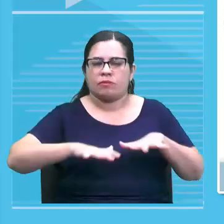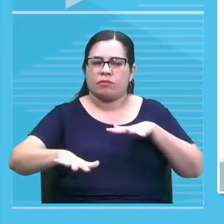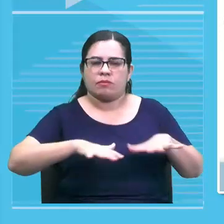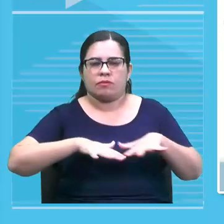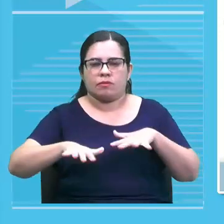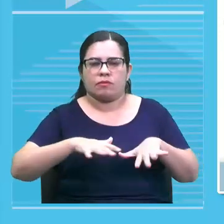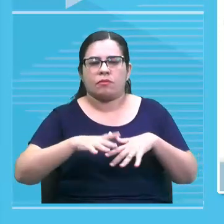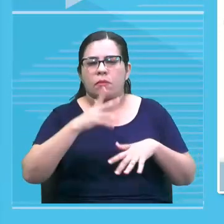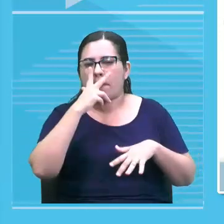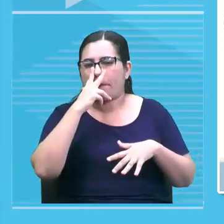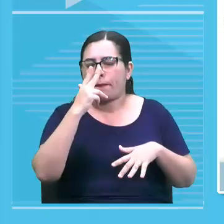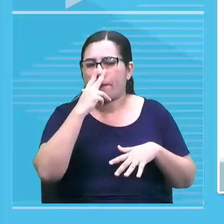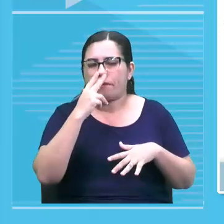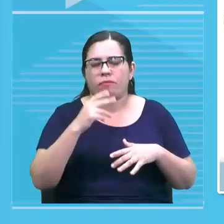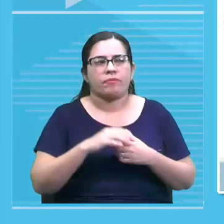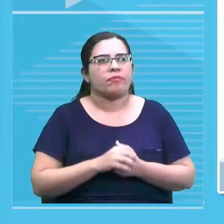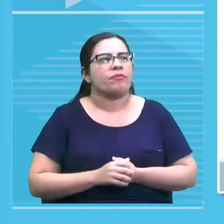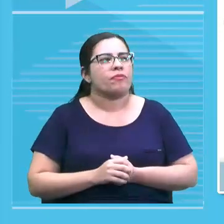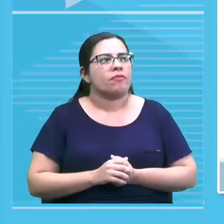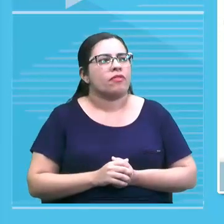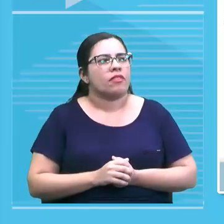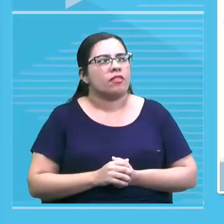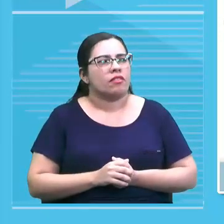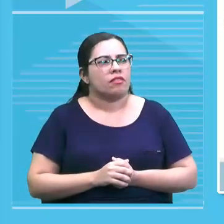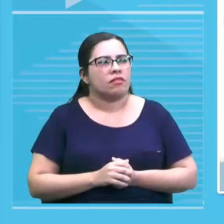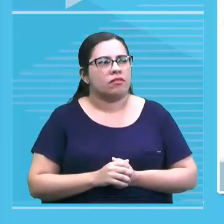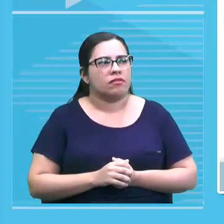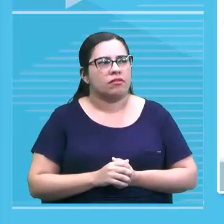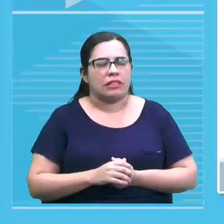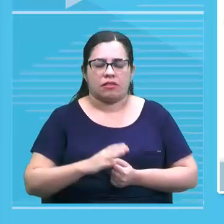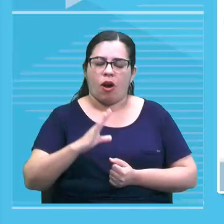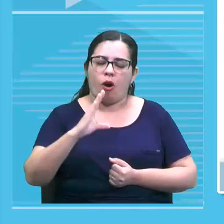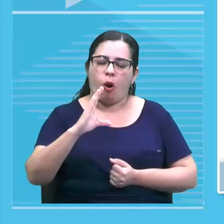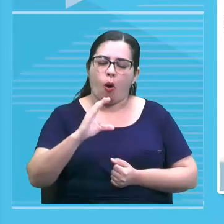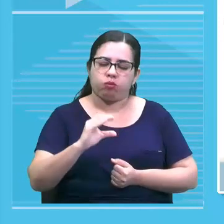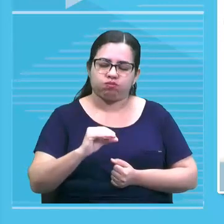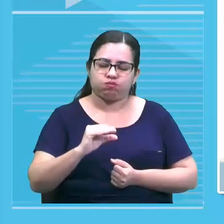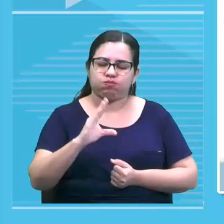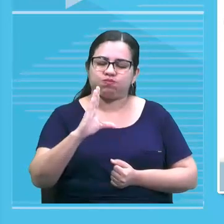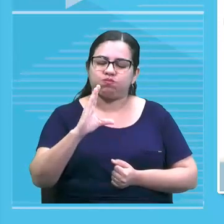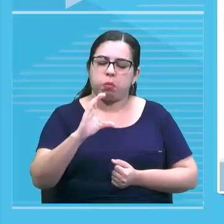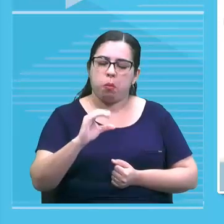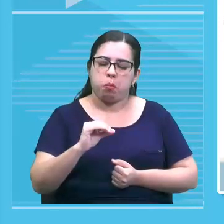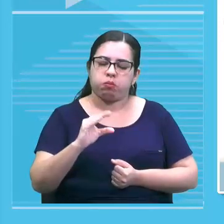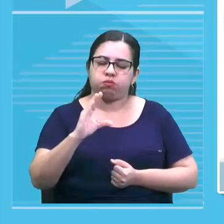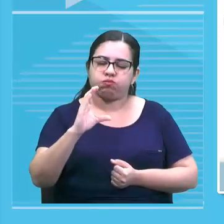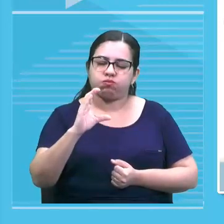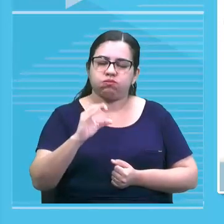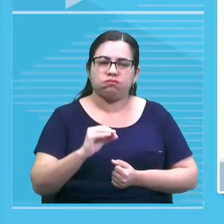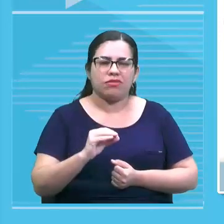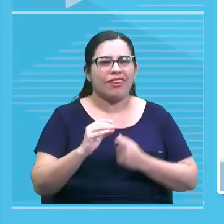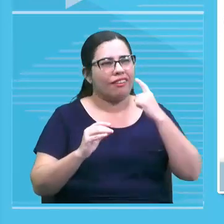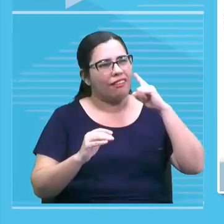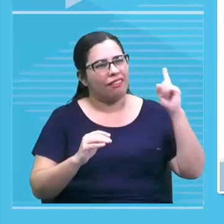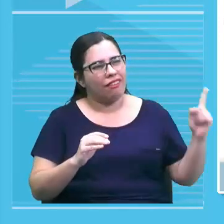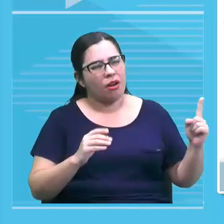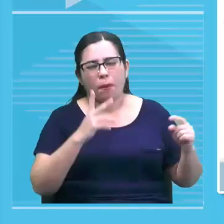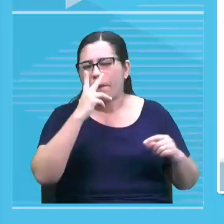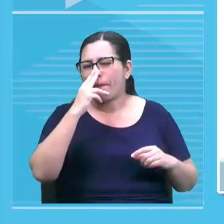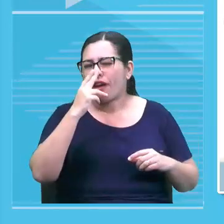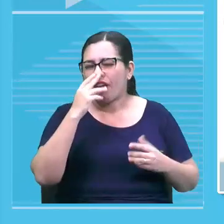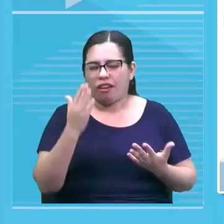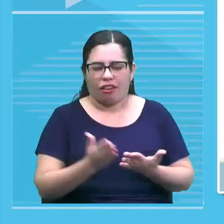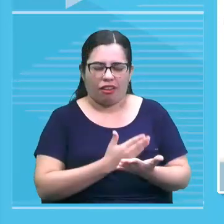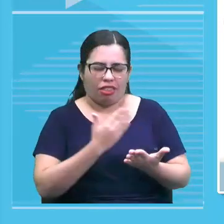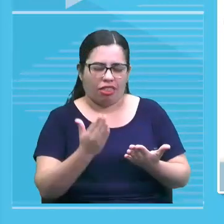pega uma mola você pode fazer isso depois até com a espiral de caderno quando você seu